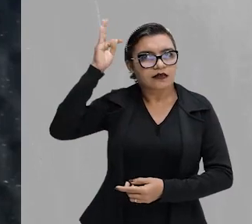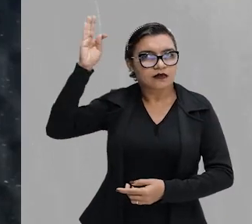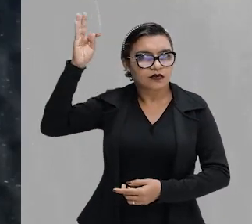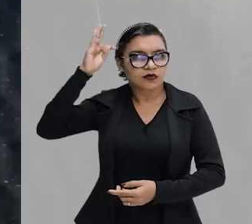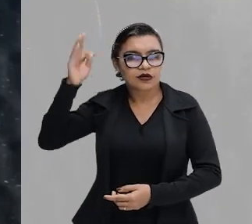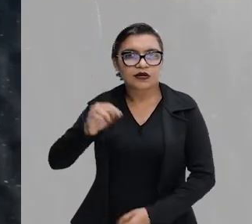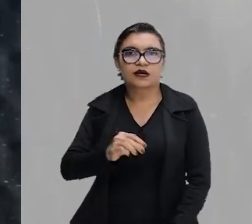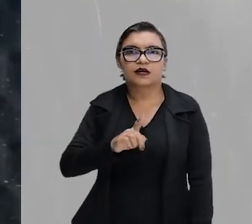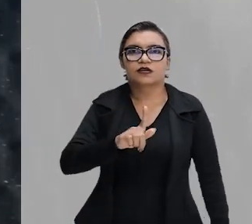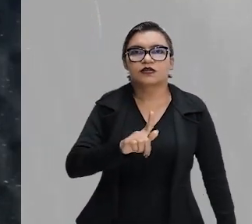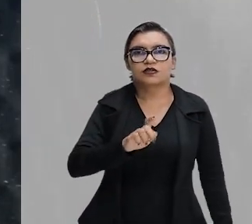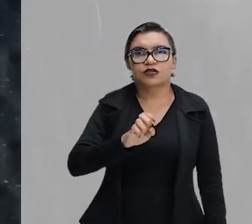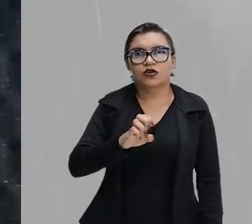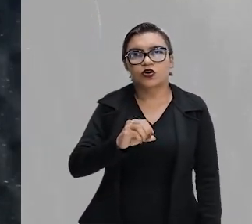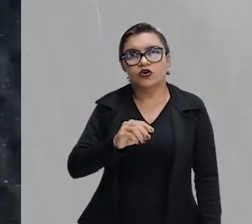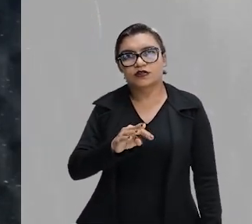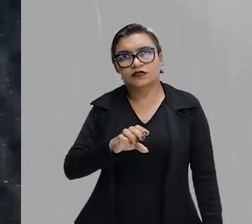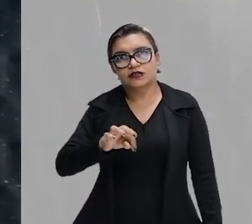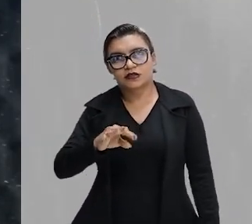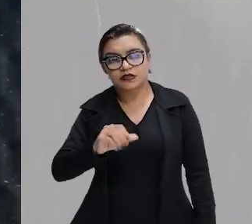geocêntrica